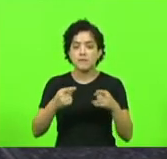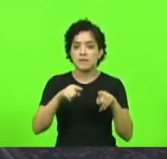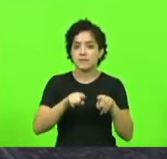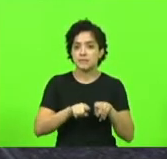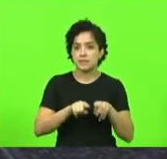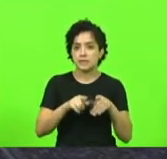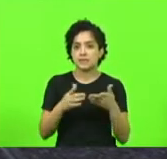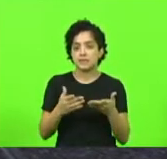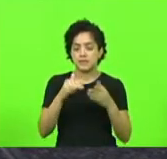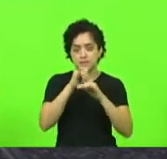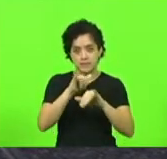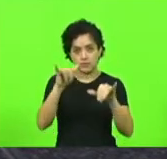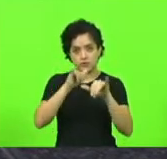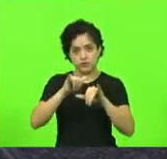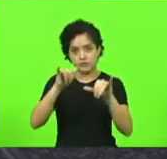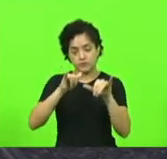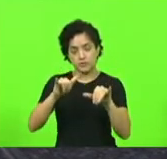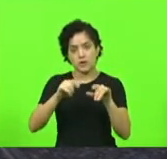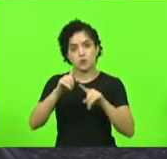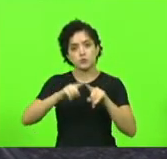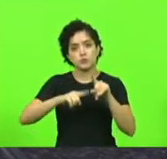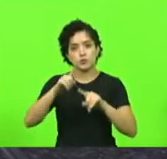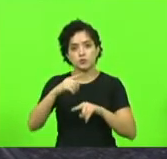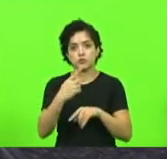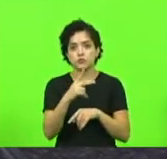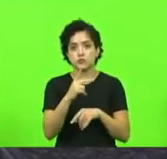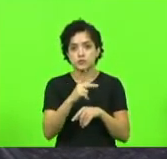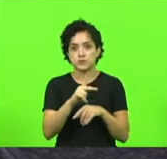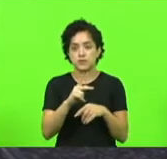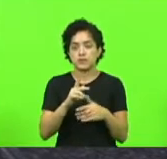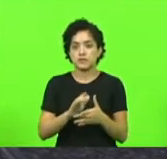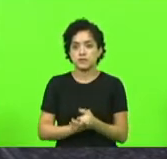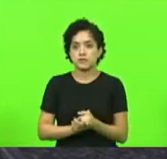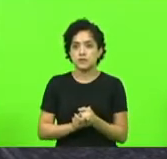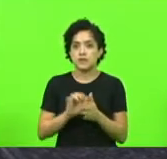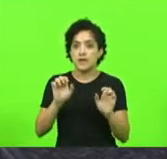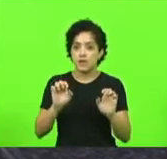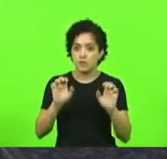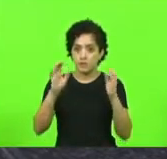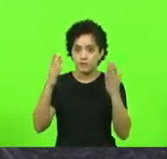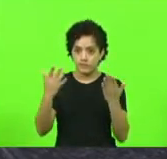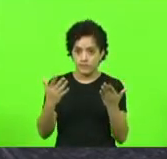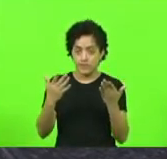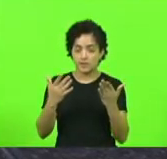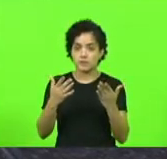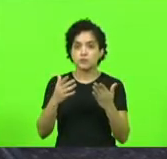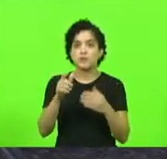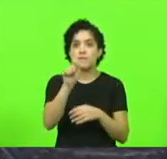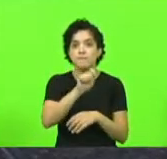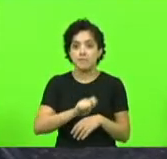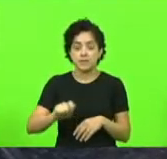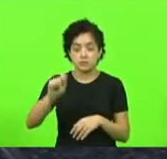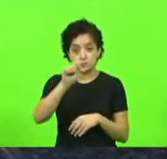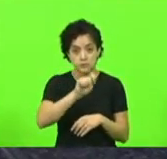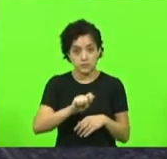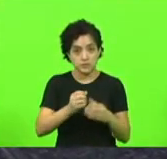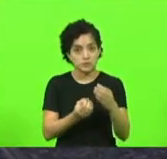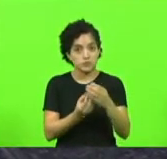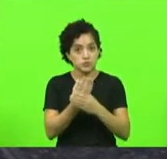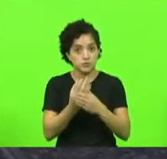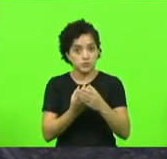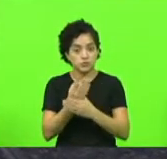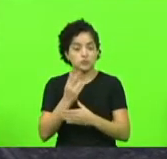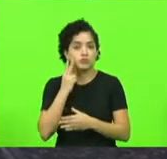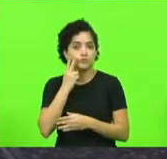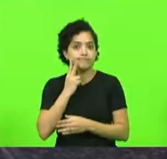e divulgar seus produtos. A Vindima de Altitude é um evento organizado pela Associação Catarinense de Produtores de Vinhos